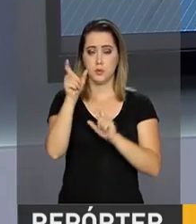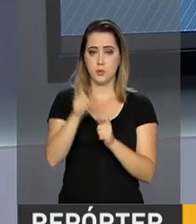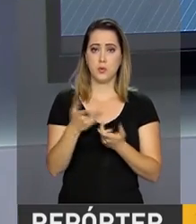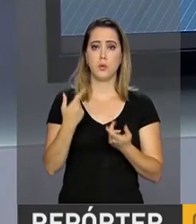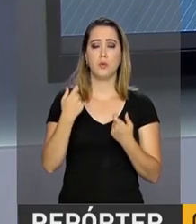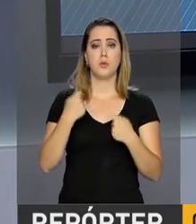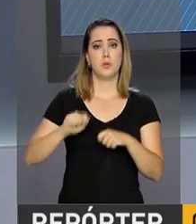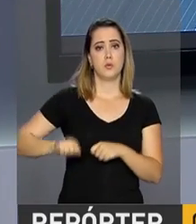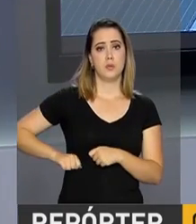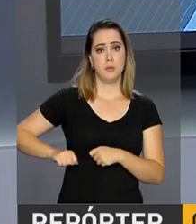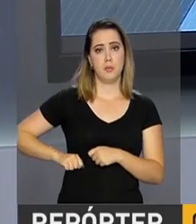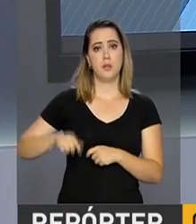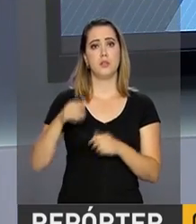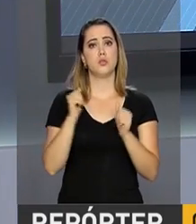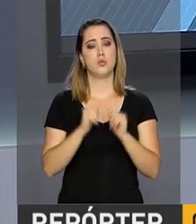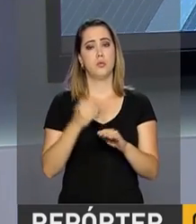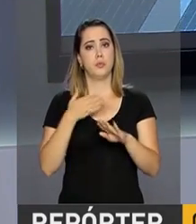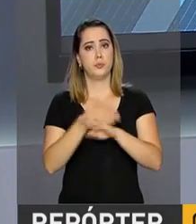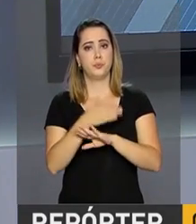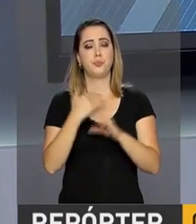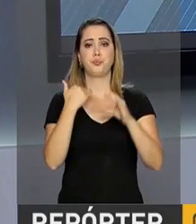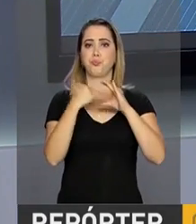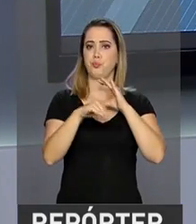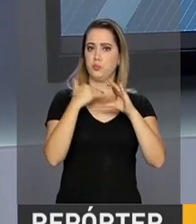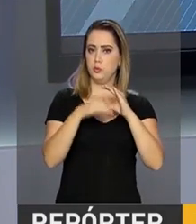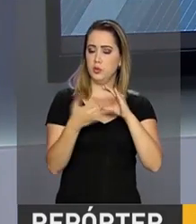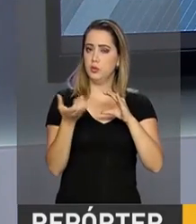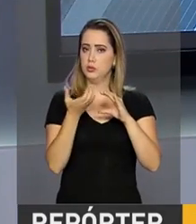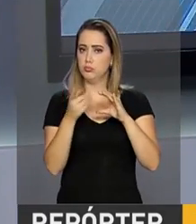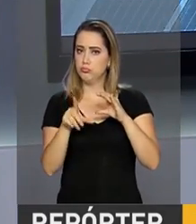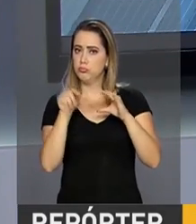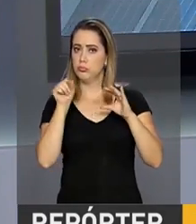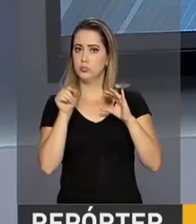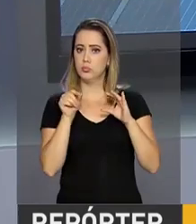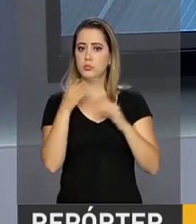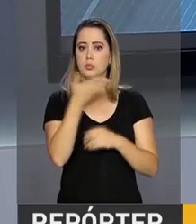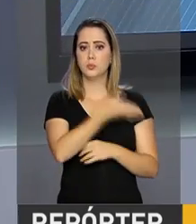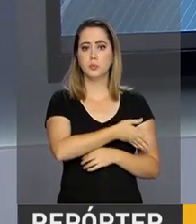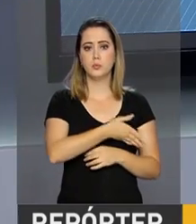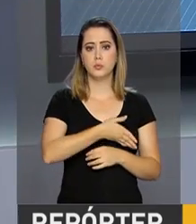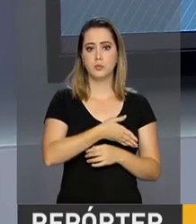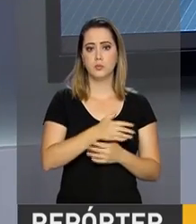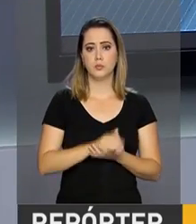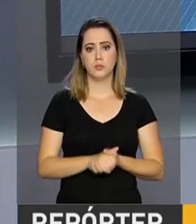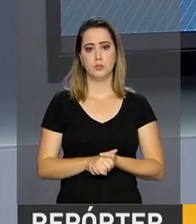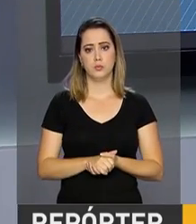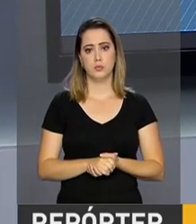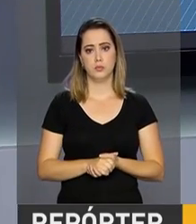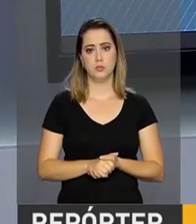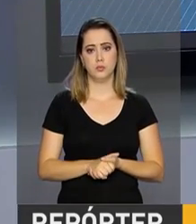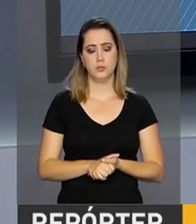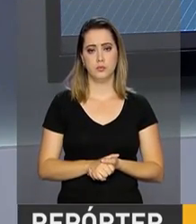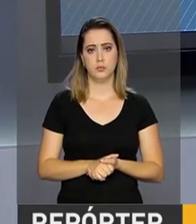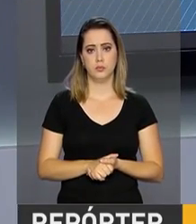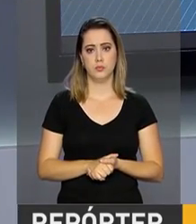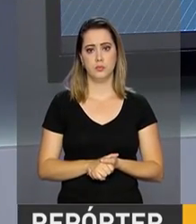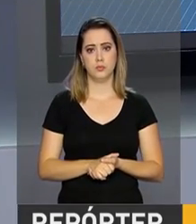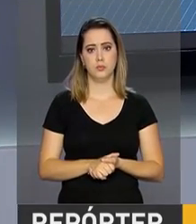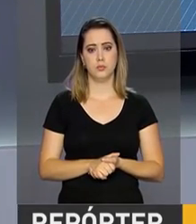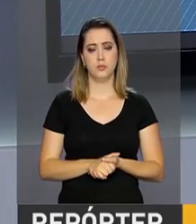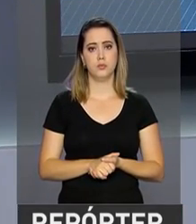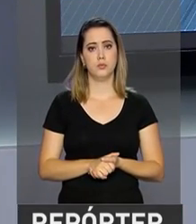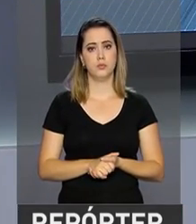em brasília pode ser acionado também por e mail de hacer arroba itamaraty.gov.br